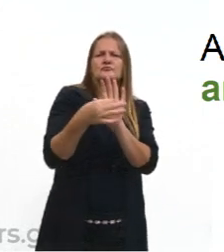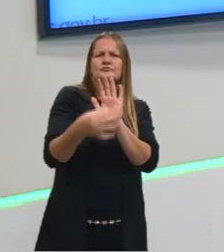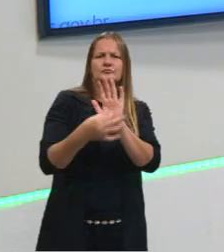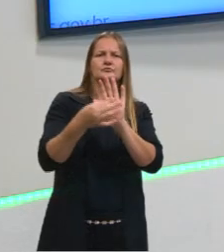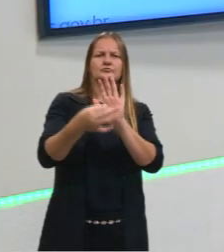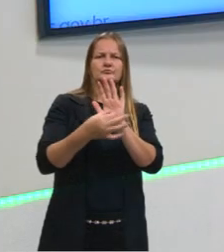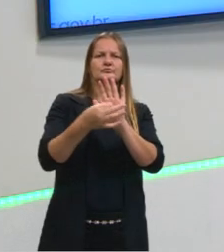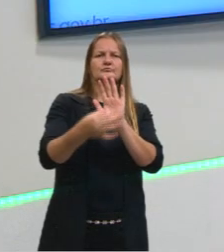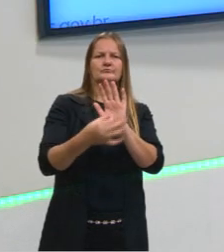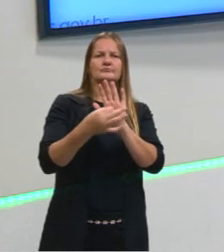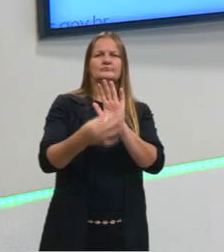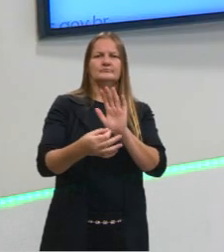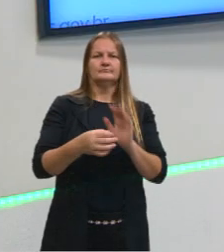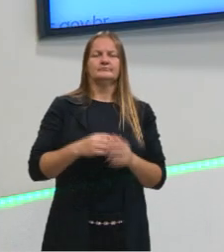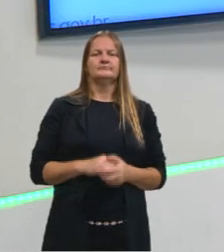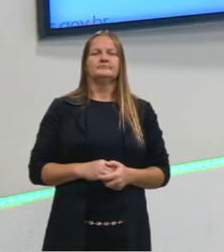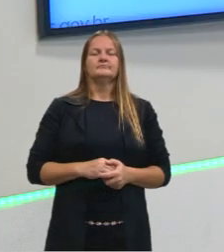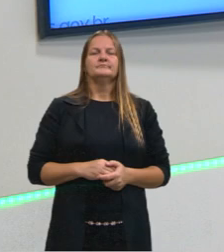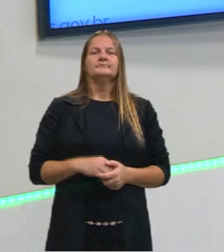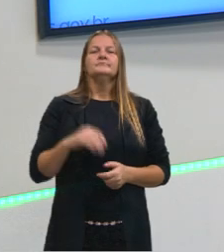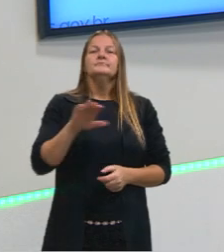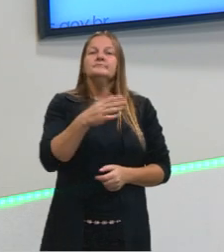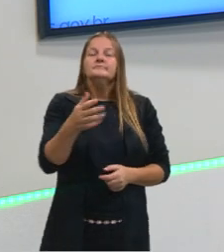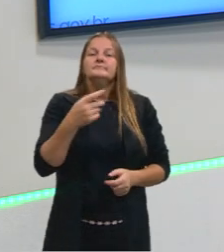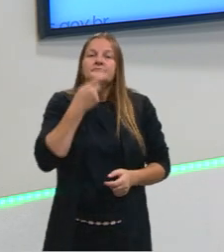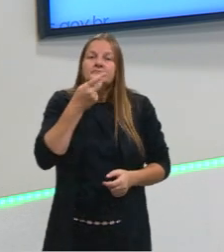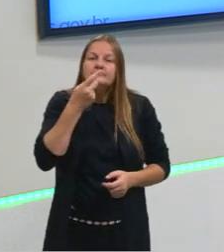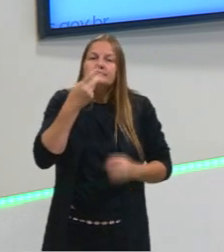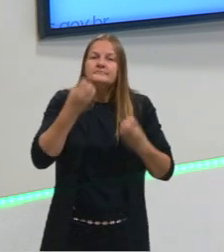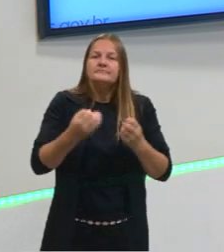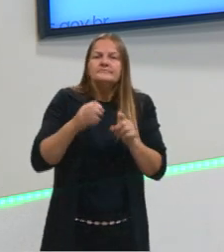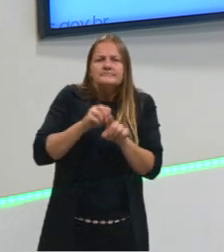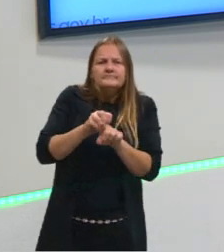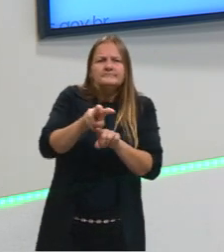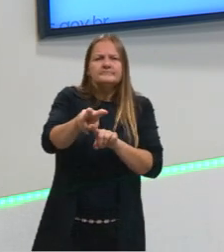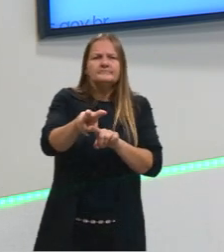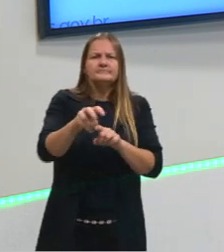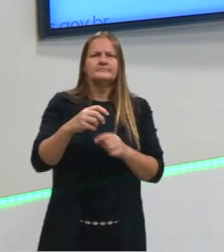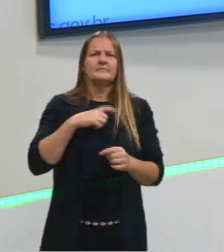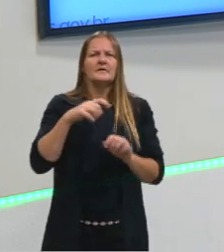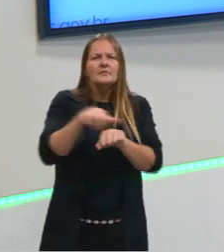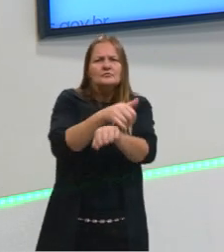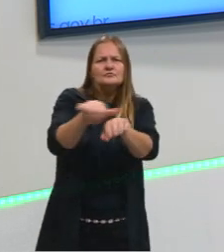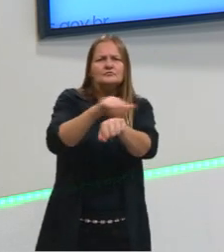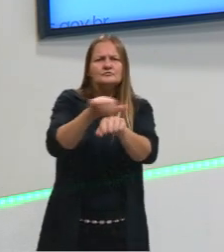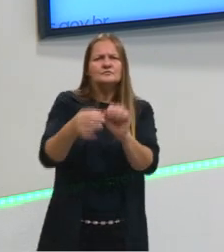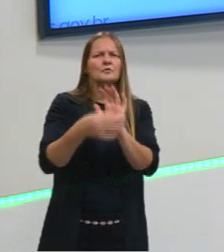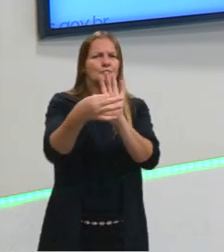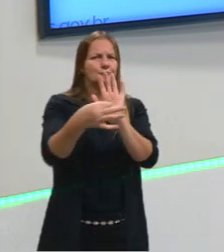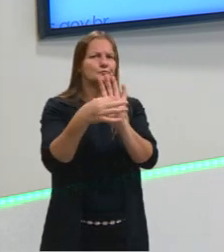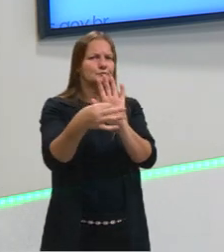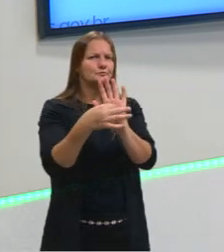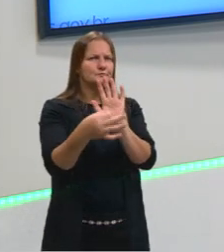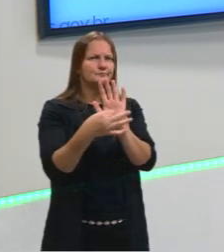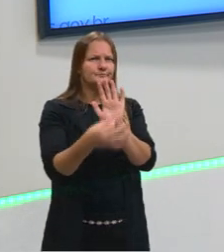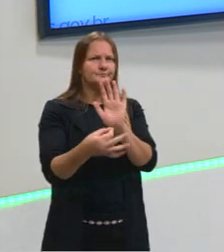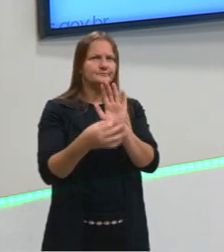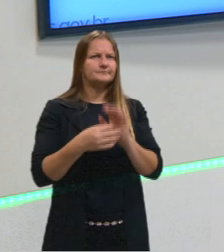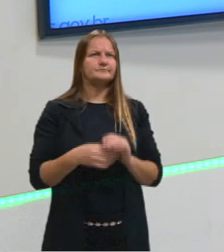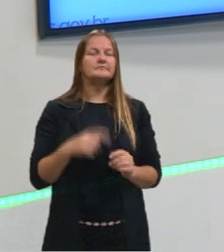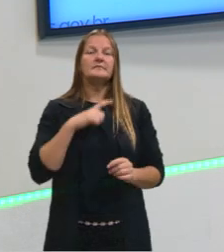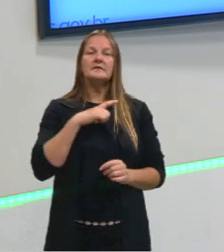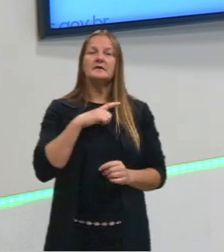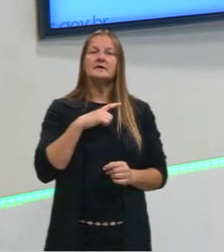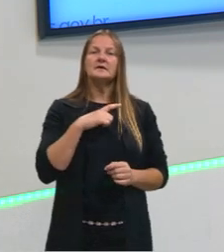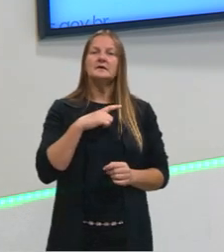tá então aqui quando a gente fala na ambiguidade como estratégia argumentativa exatamente